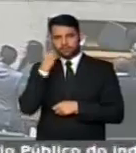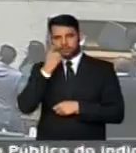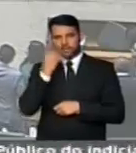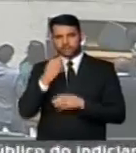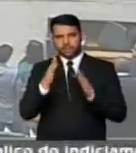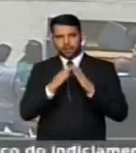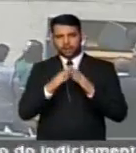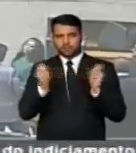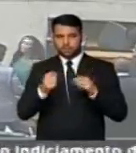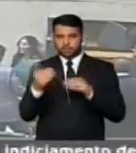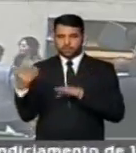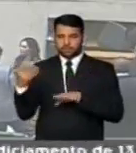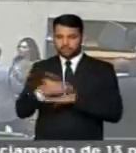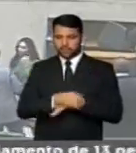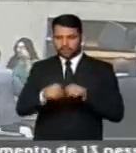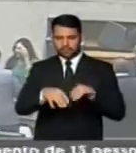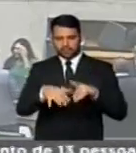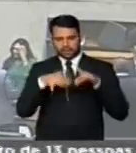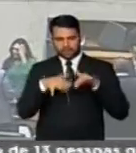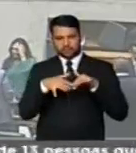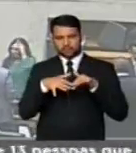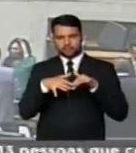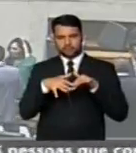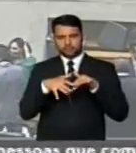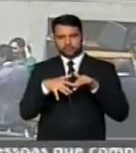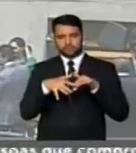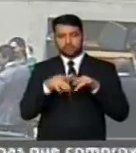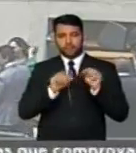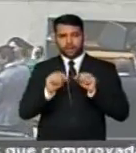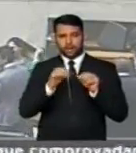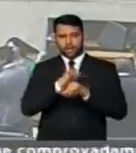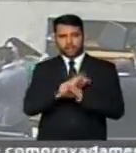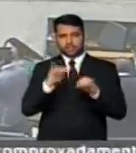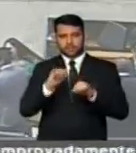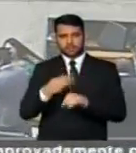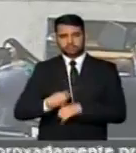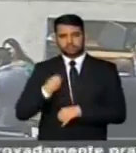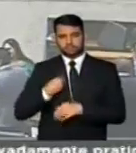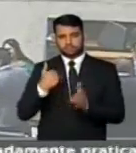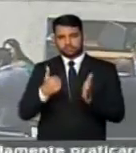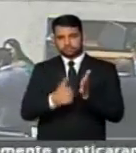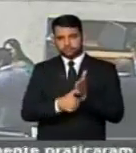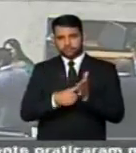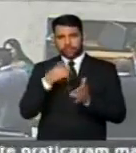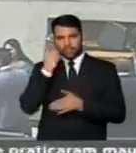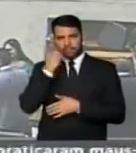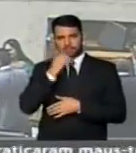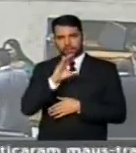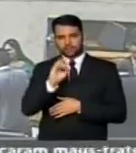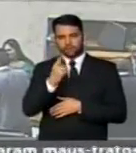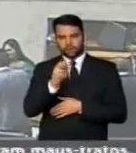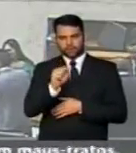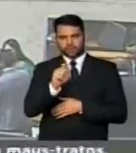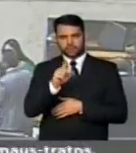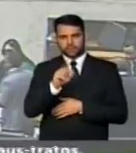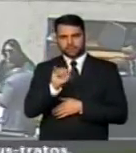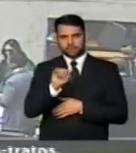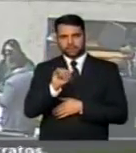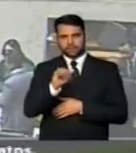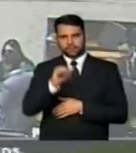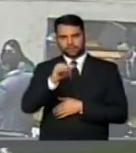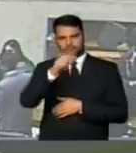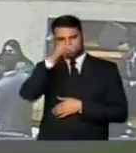na casa, que possam estar vindo ao plenário para registrar as suas presenças. Deputado Rocha, do PSDB do